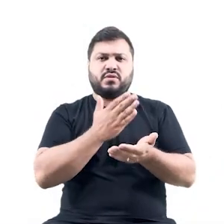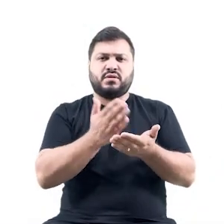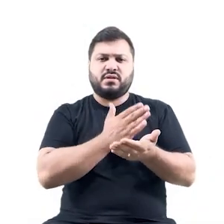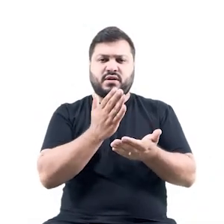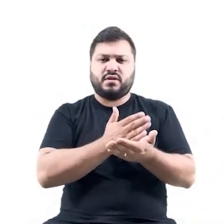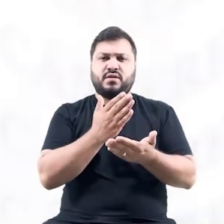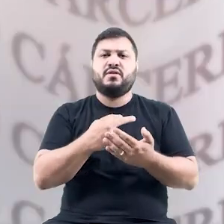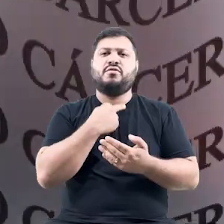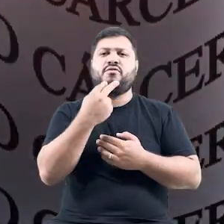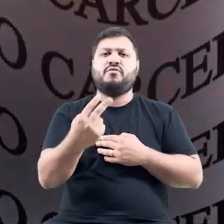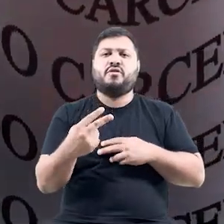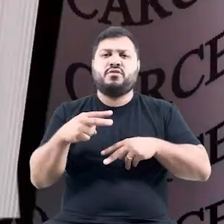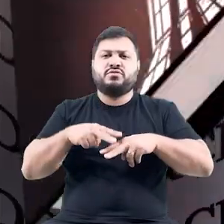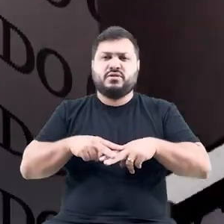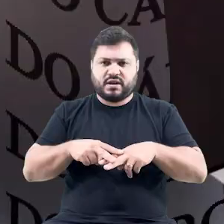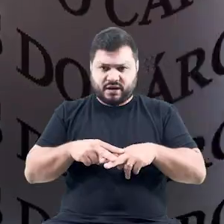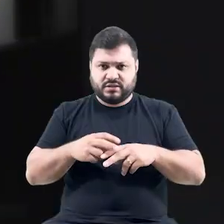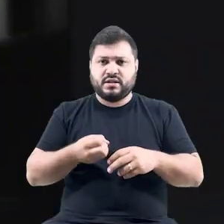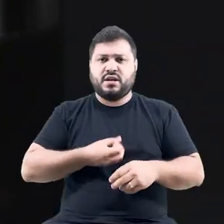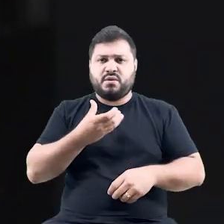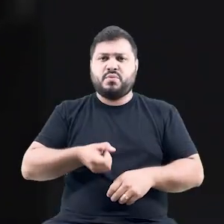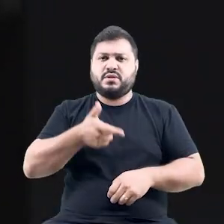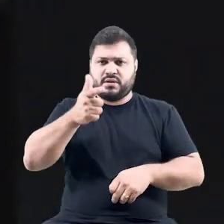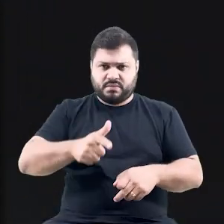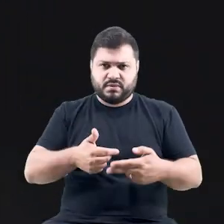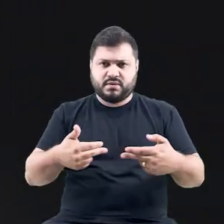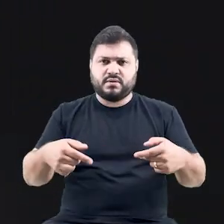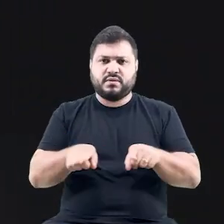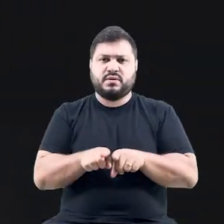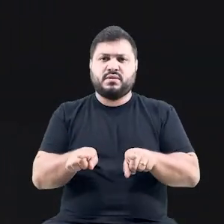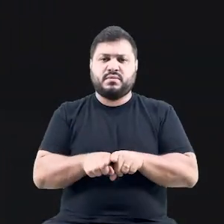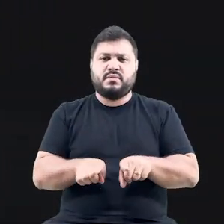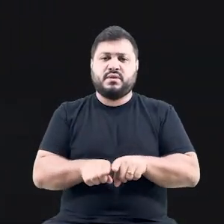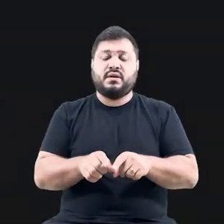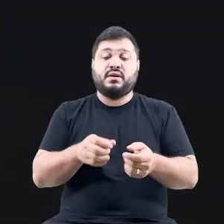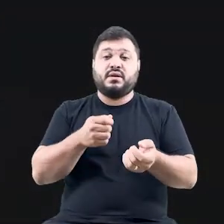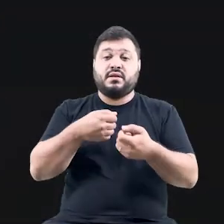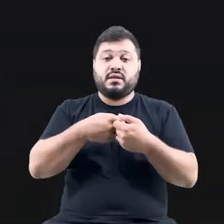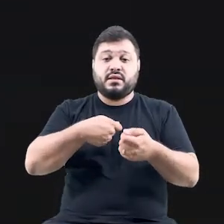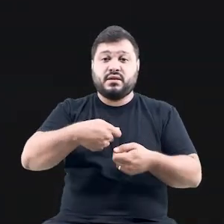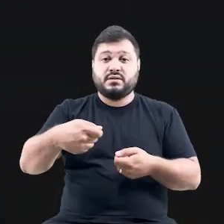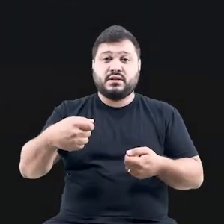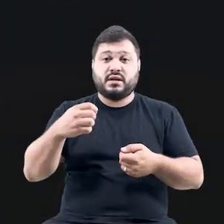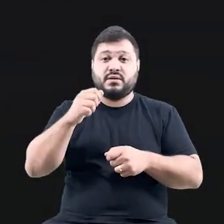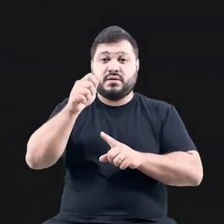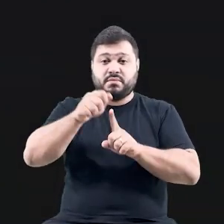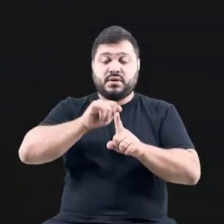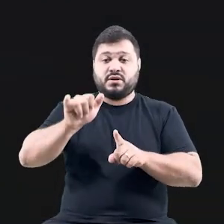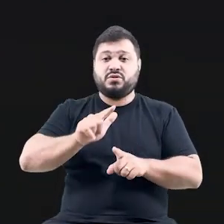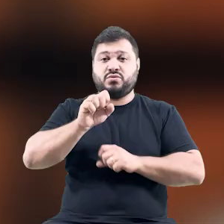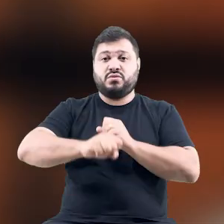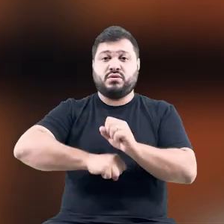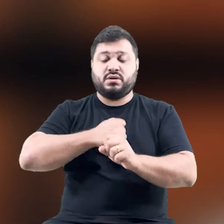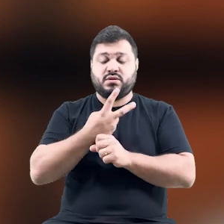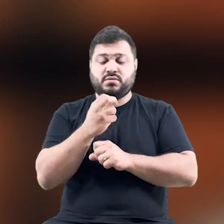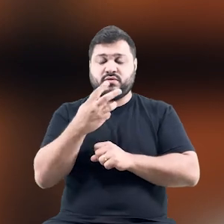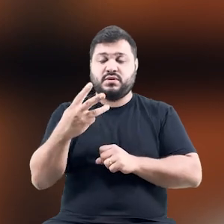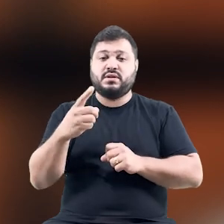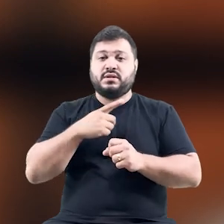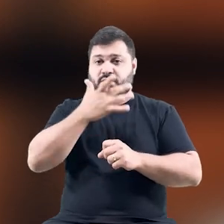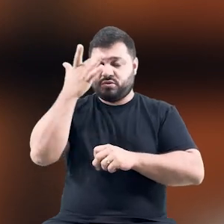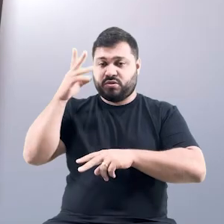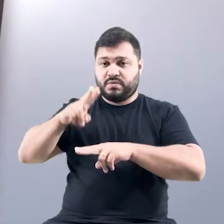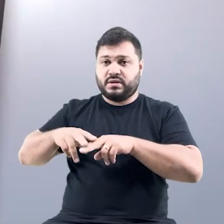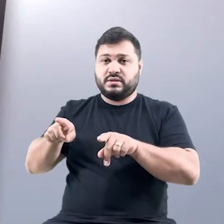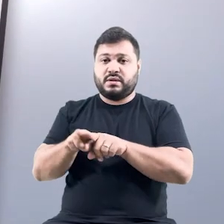obra literária Vozes do Cárcere, Poesias e Algo Mais, lançada em julho de 2023. Além dos